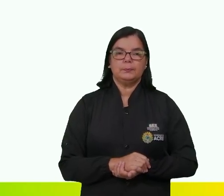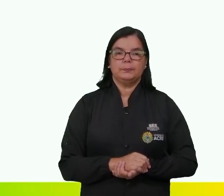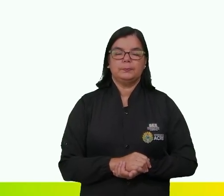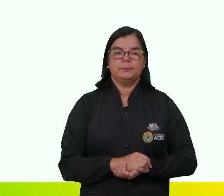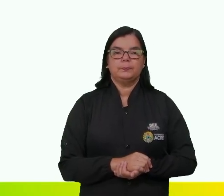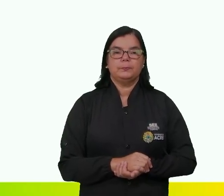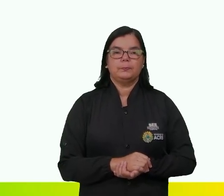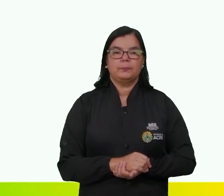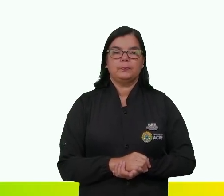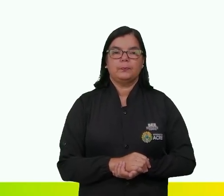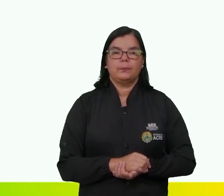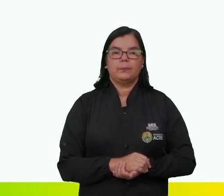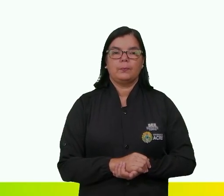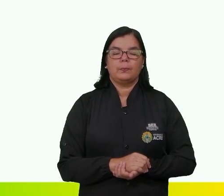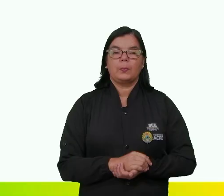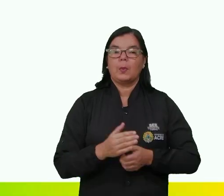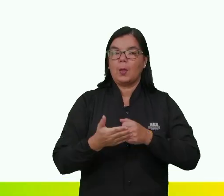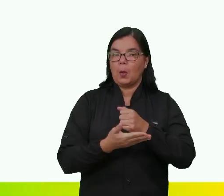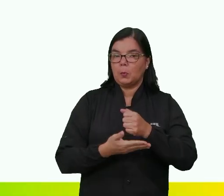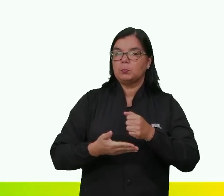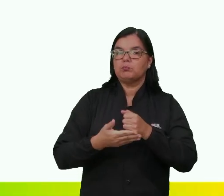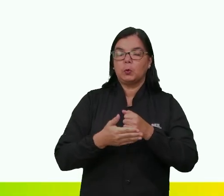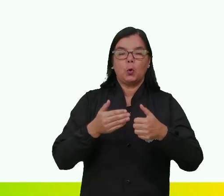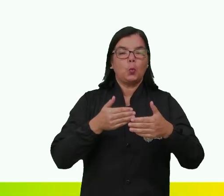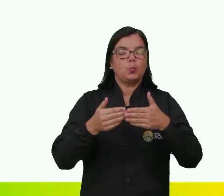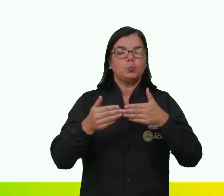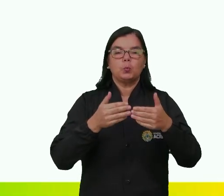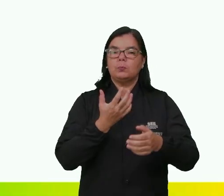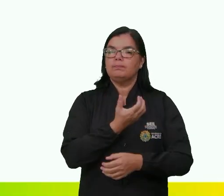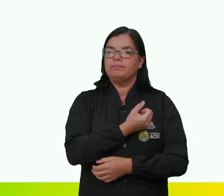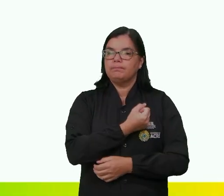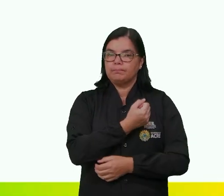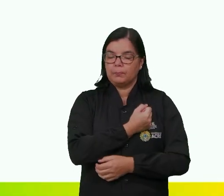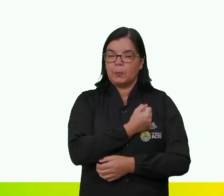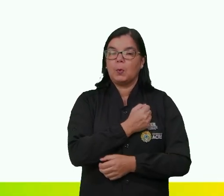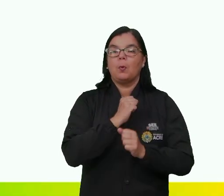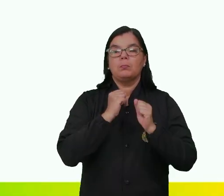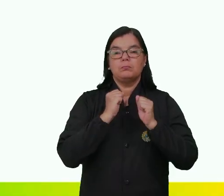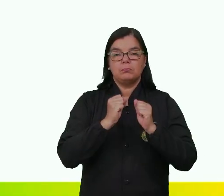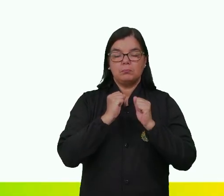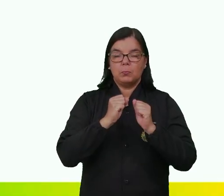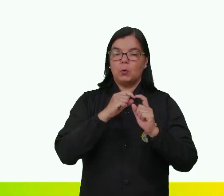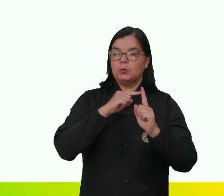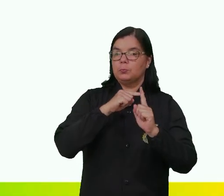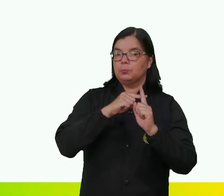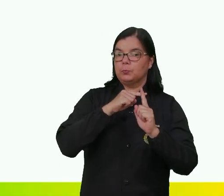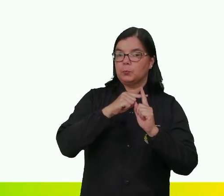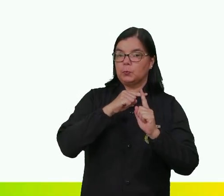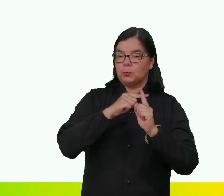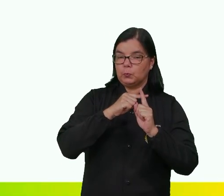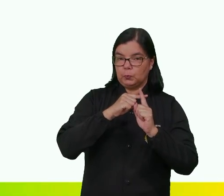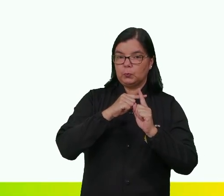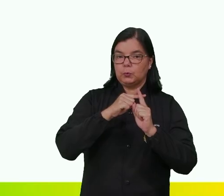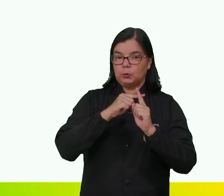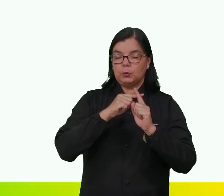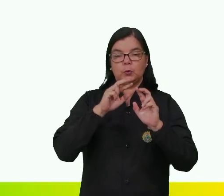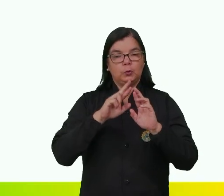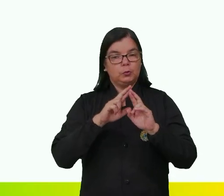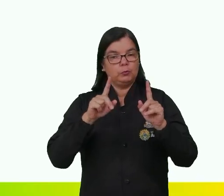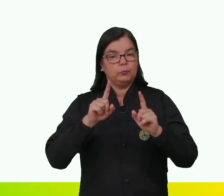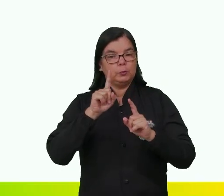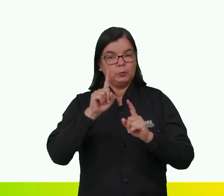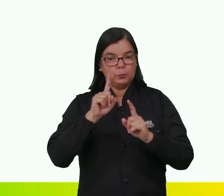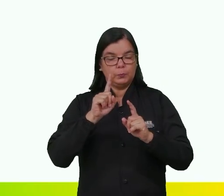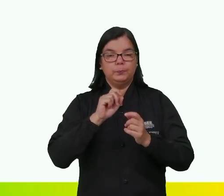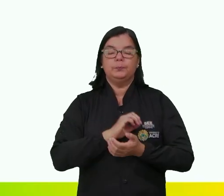Vamos lá. A base pode ser qualquer número real, como nós vimos agora há pouco, desde que ele seja diferente de 1,